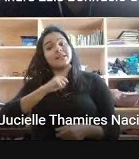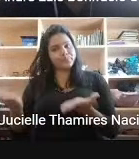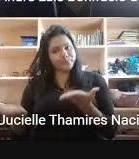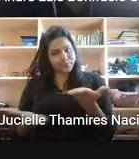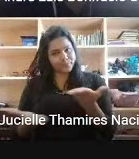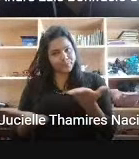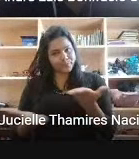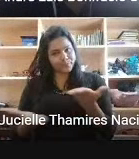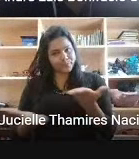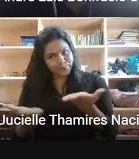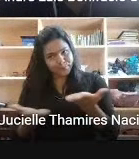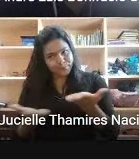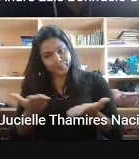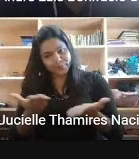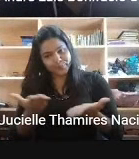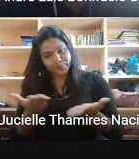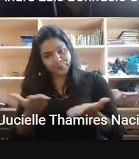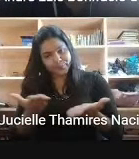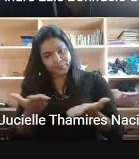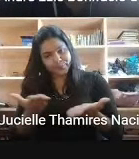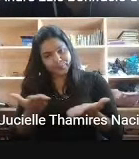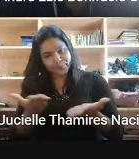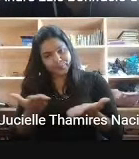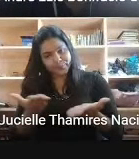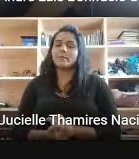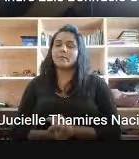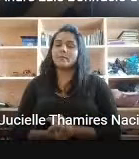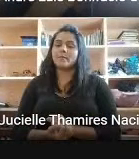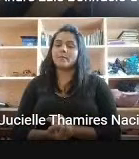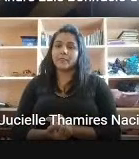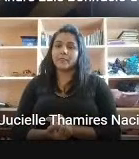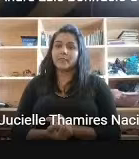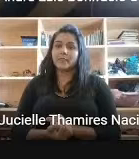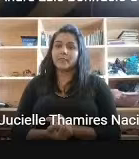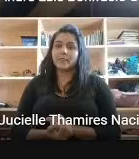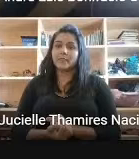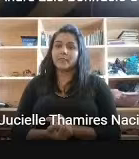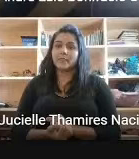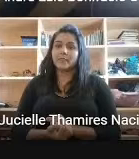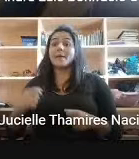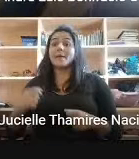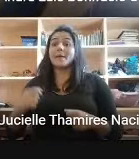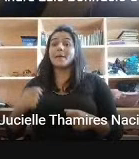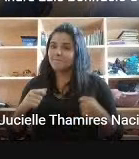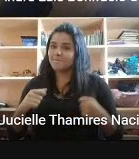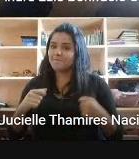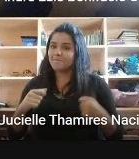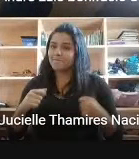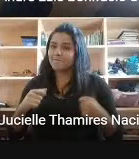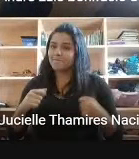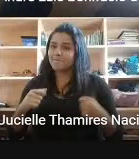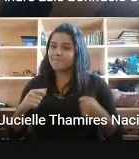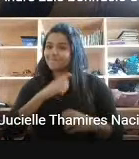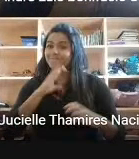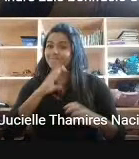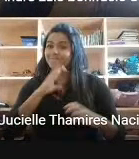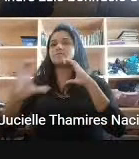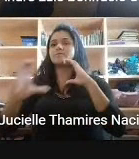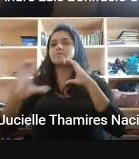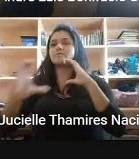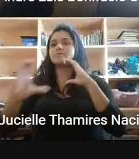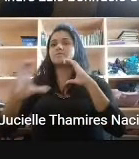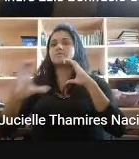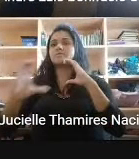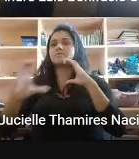da comunicação, só para a gente finalizar, que fica também como reflexão para quem está participando aqui, é que nós temos